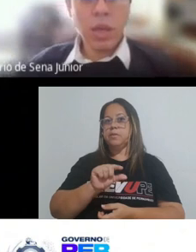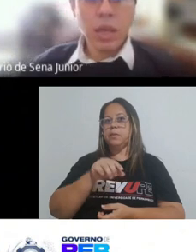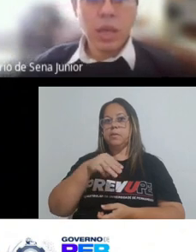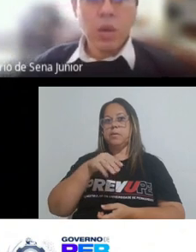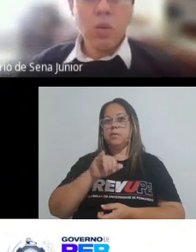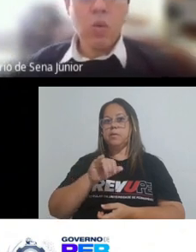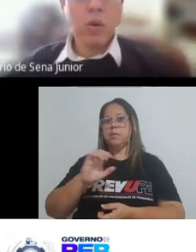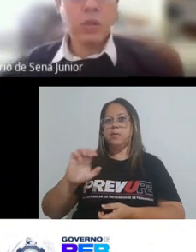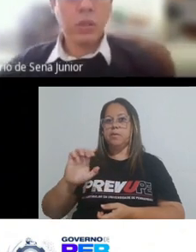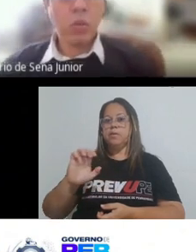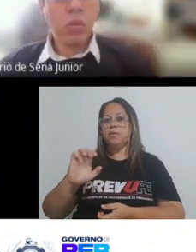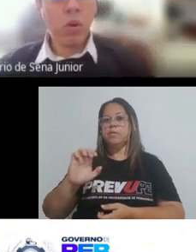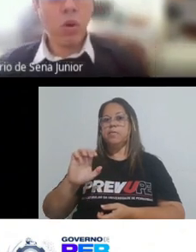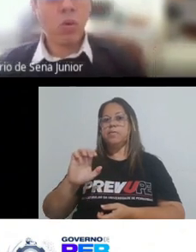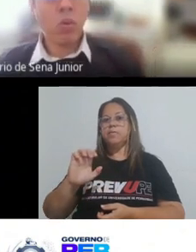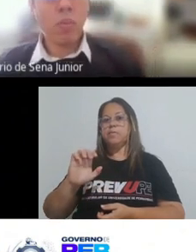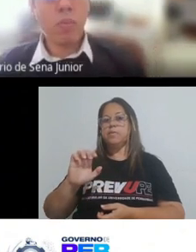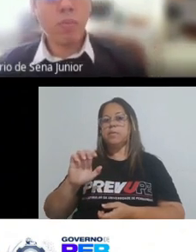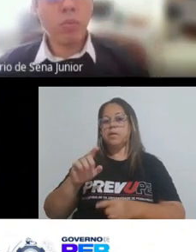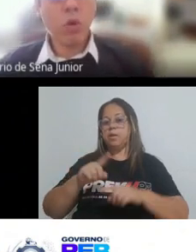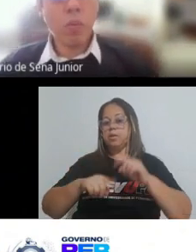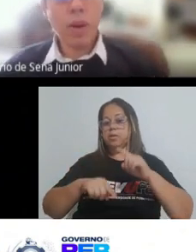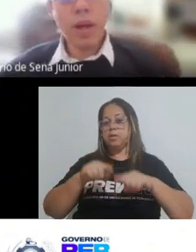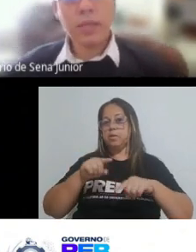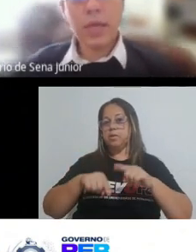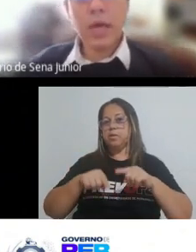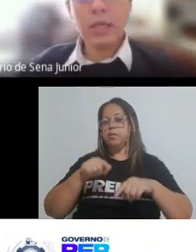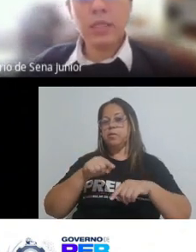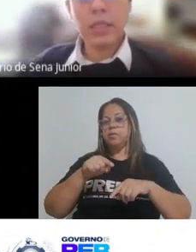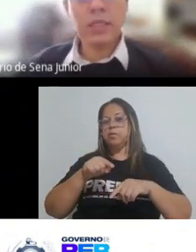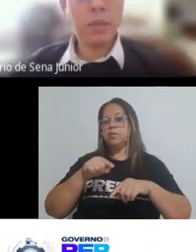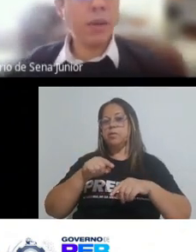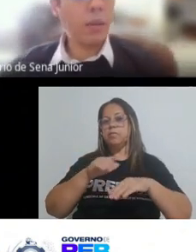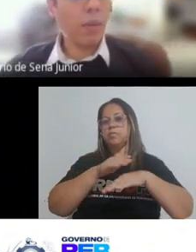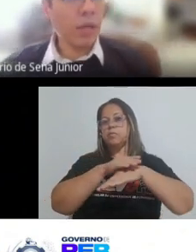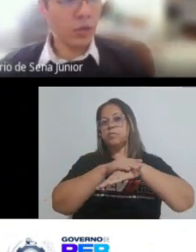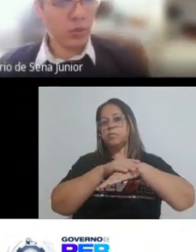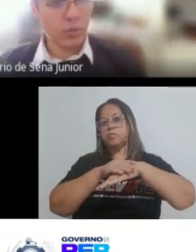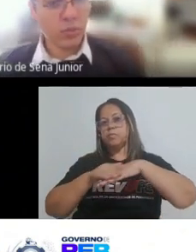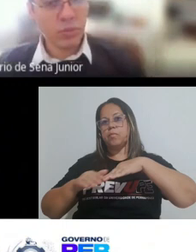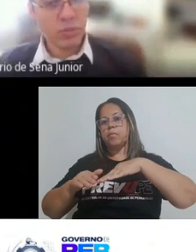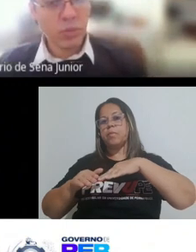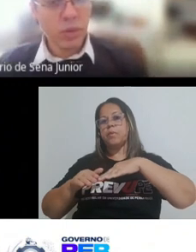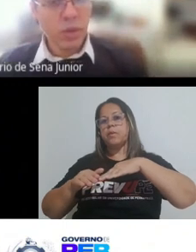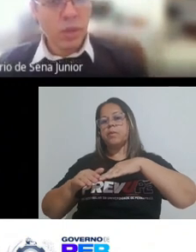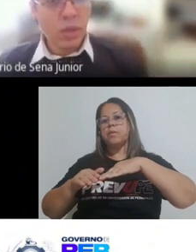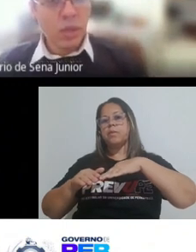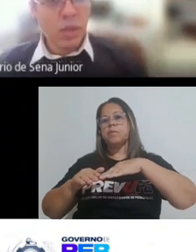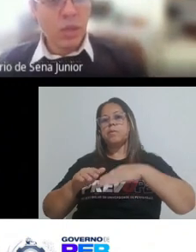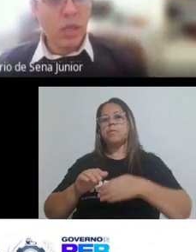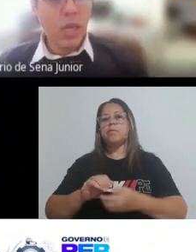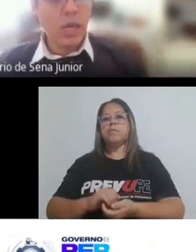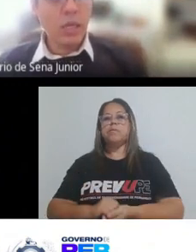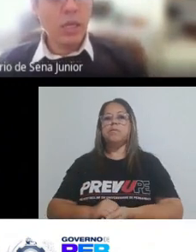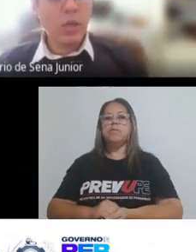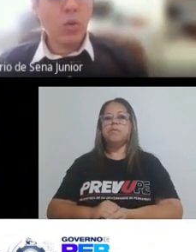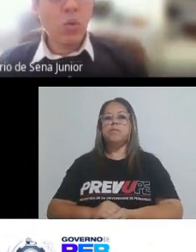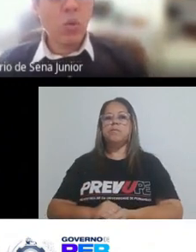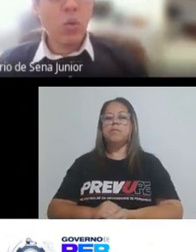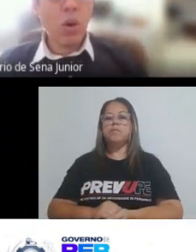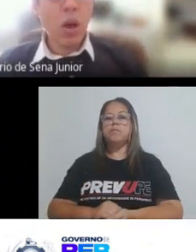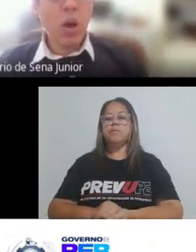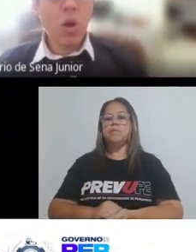µE o bloco passa a deslizar para baixo e é